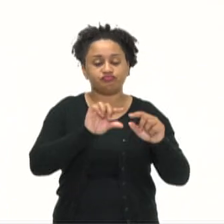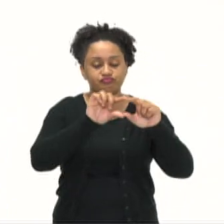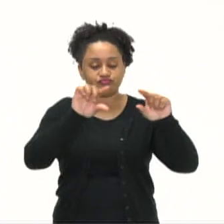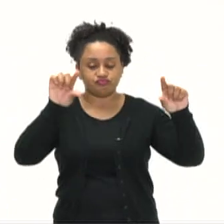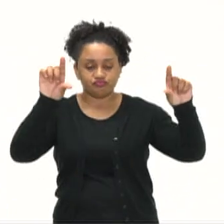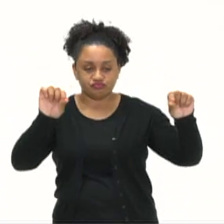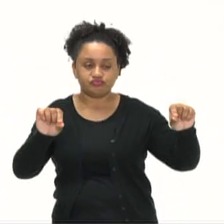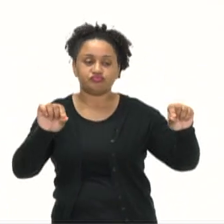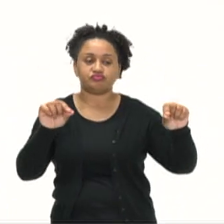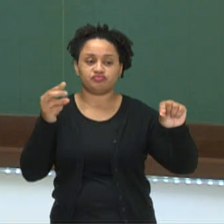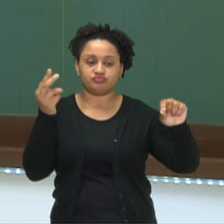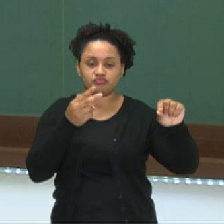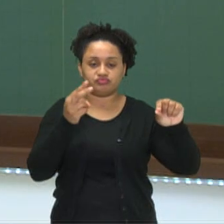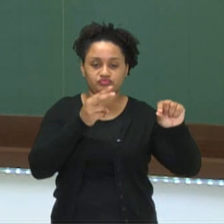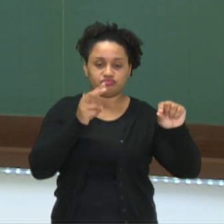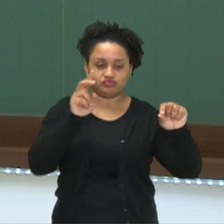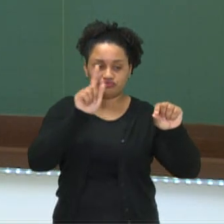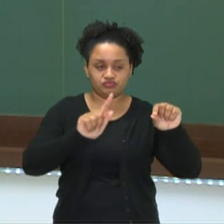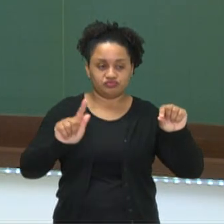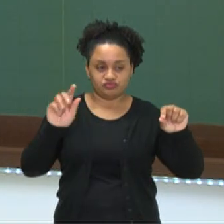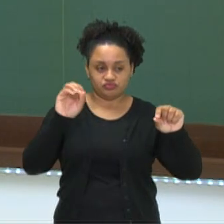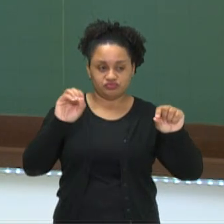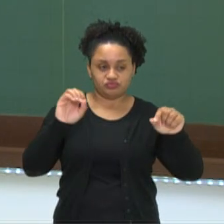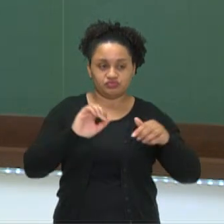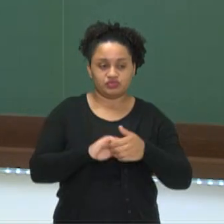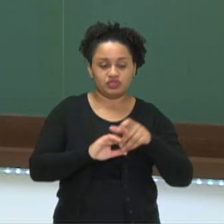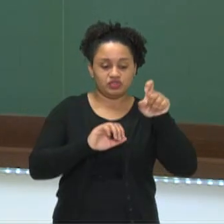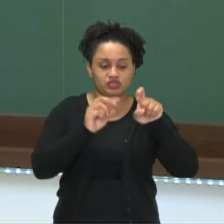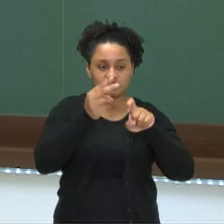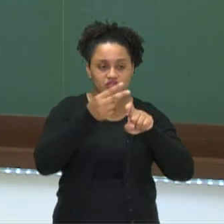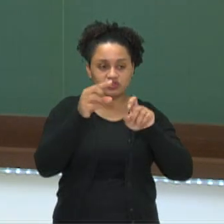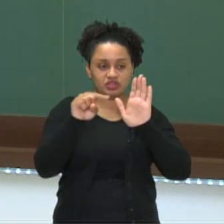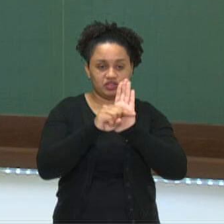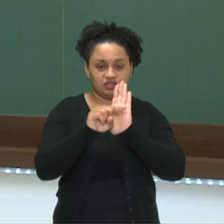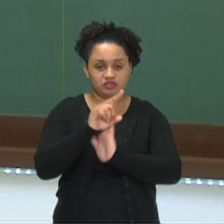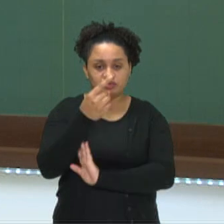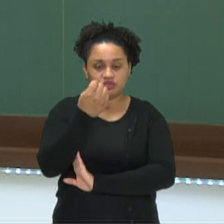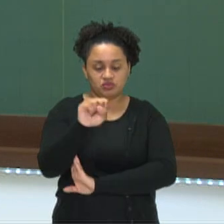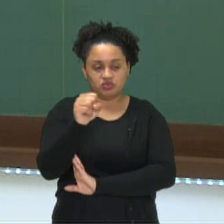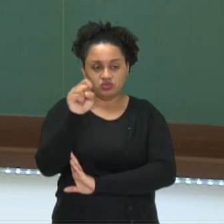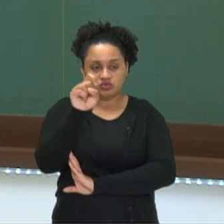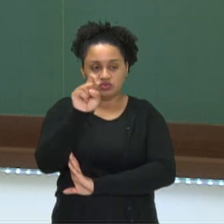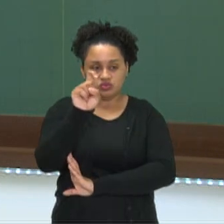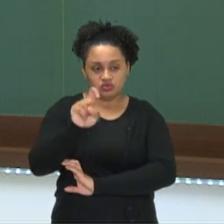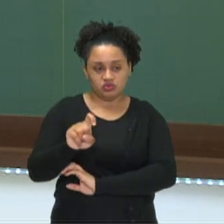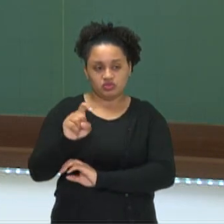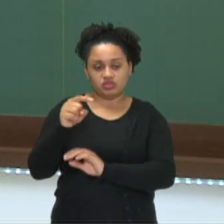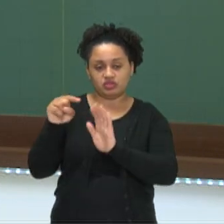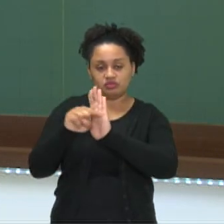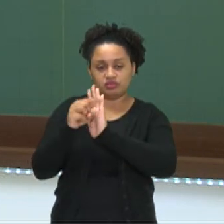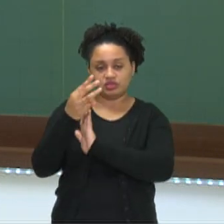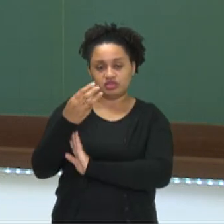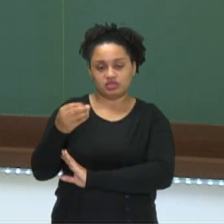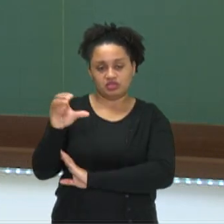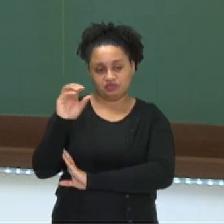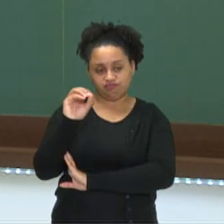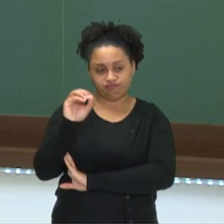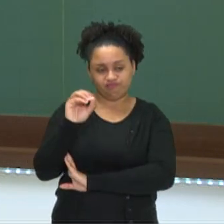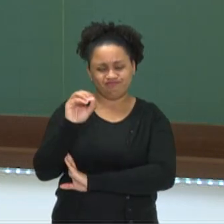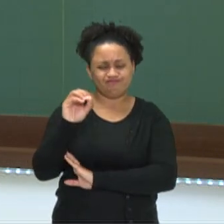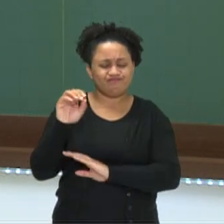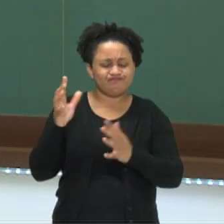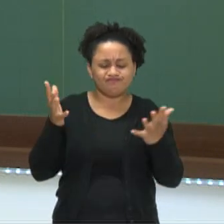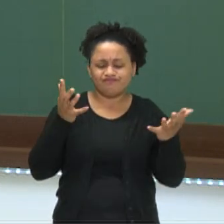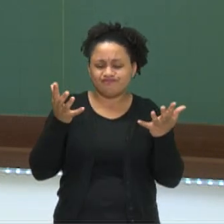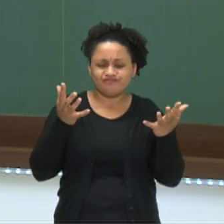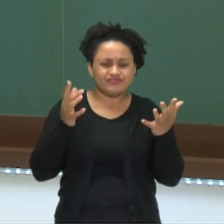segundo grau, ó, esse trinômio. X ao quadrado, menos 18x, menos 360 igual a zero. Não tem